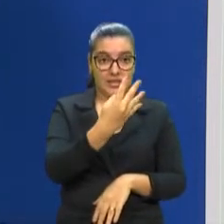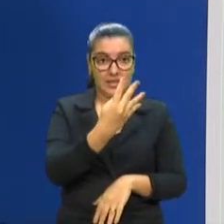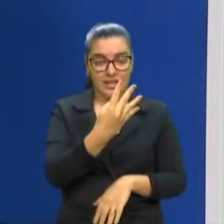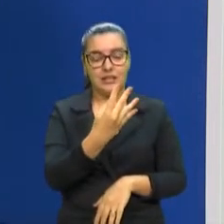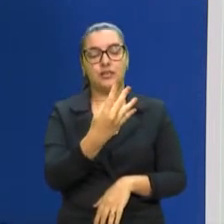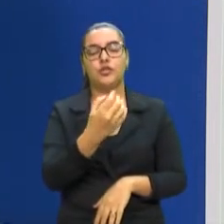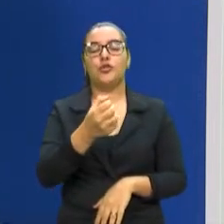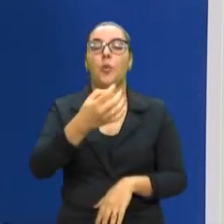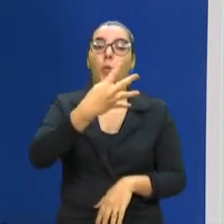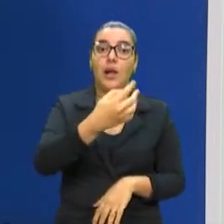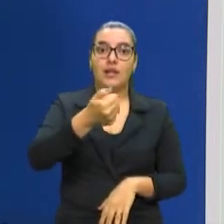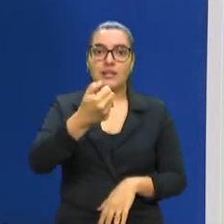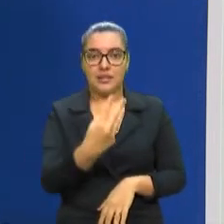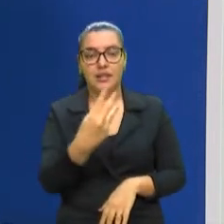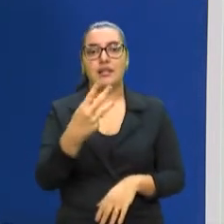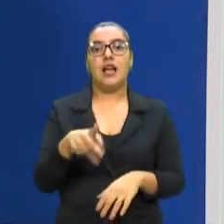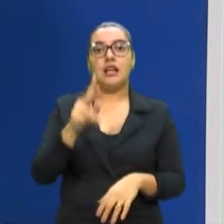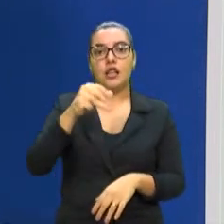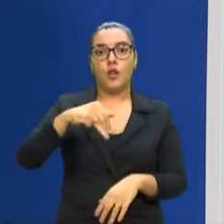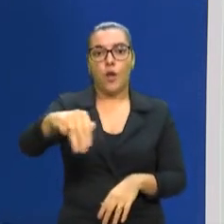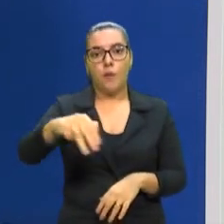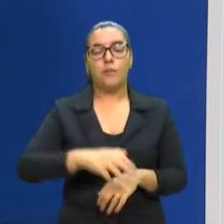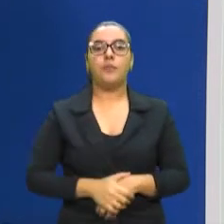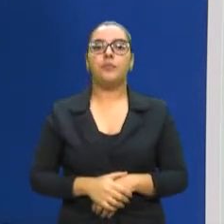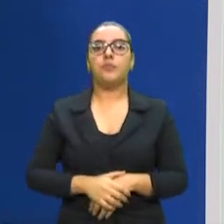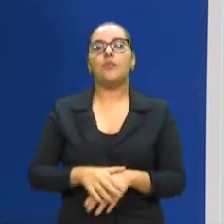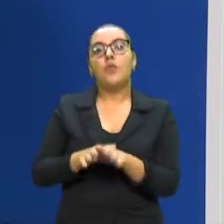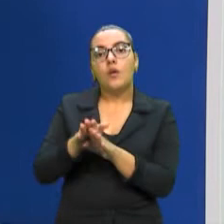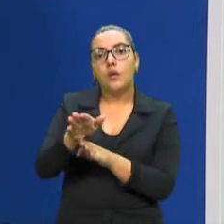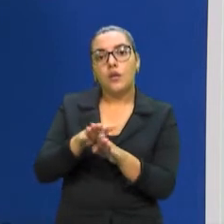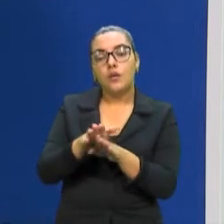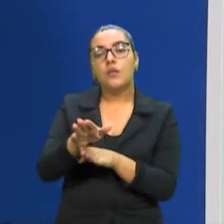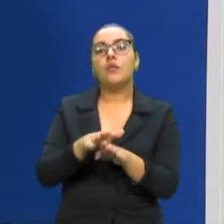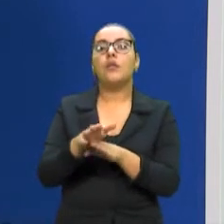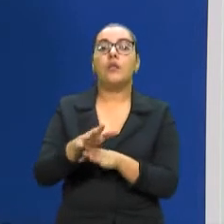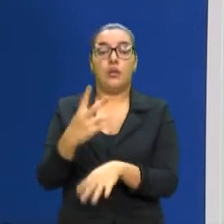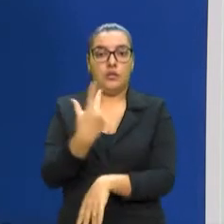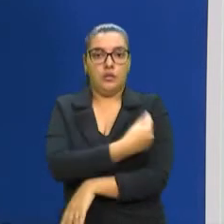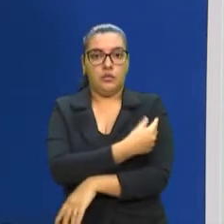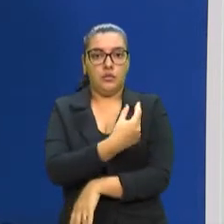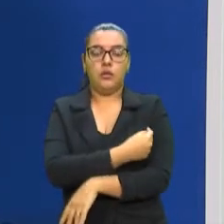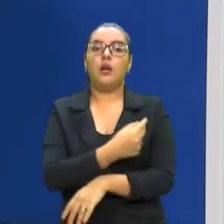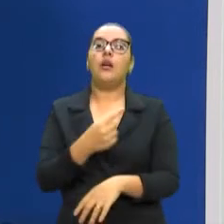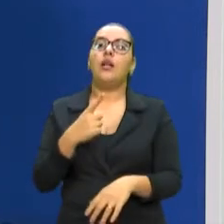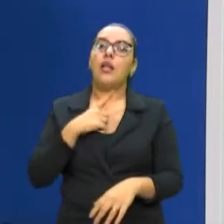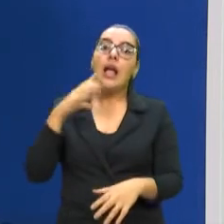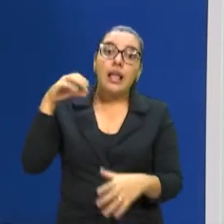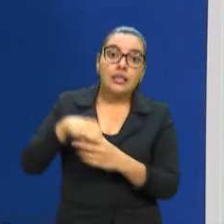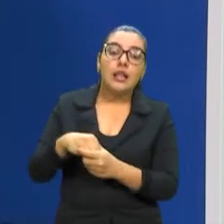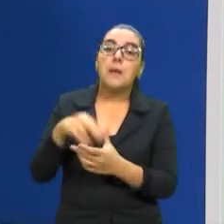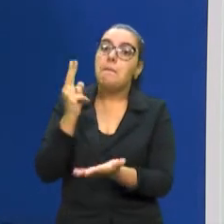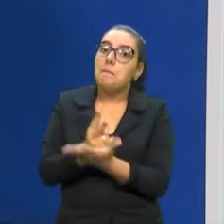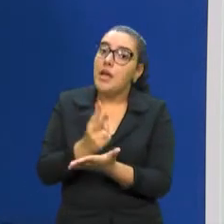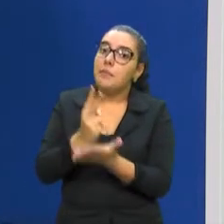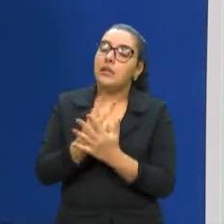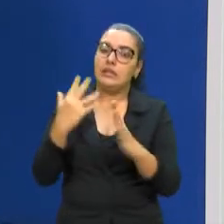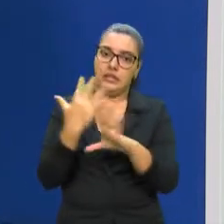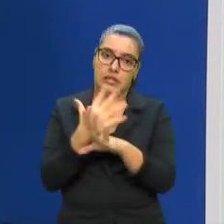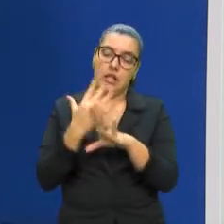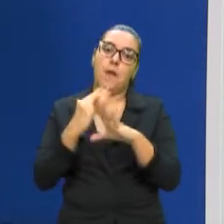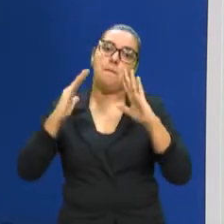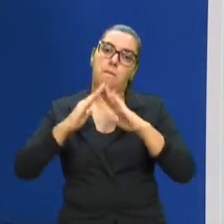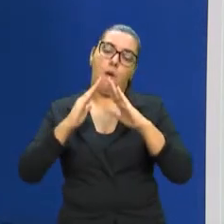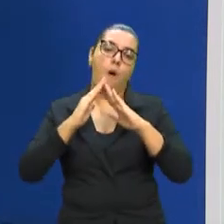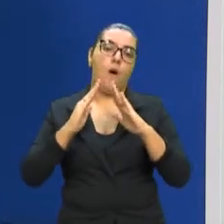o local de vacinação. Autoridades recomendam que a imunização ocorra na mesma cidade de domicílio para